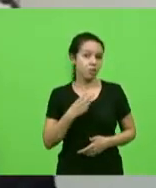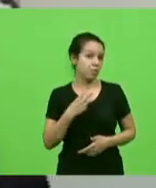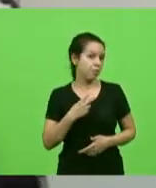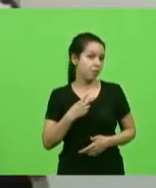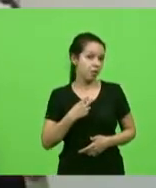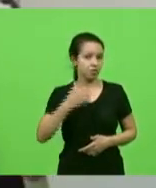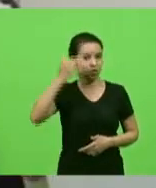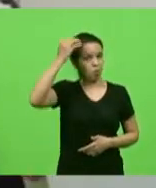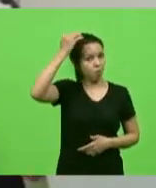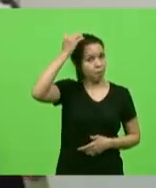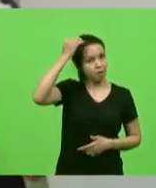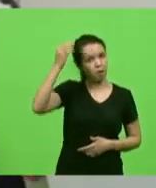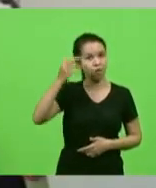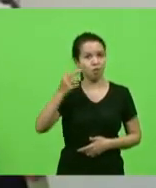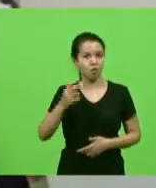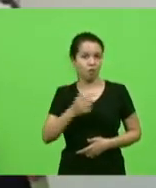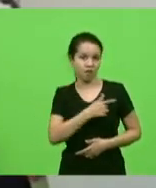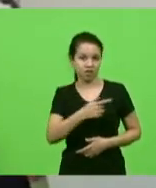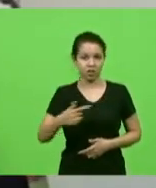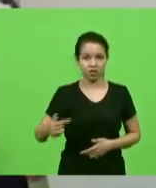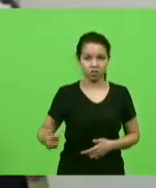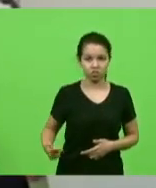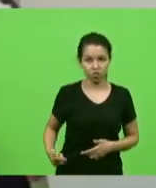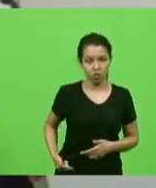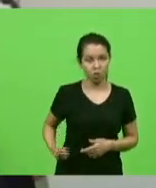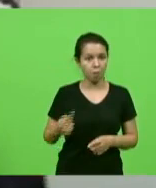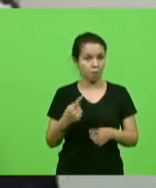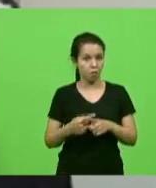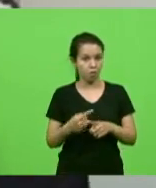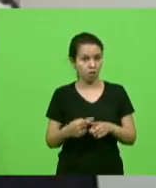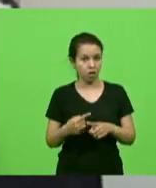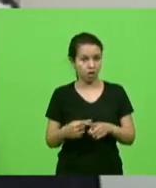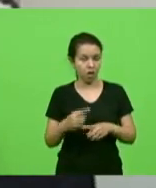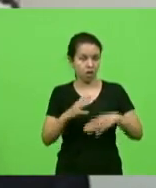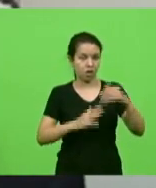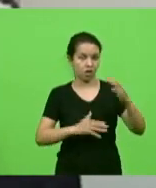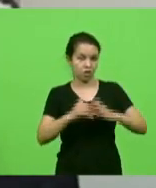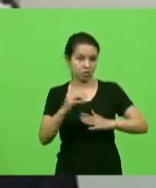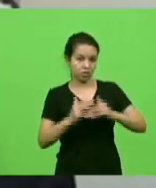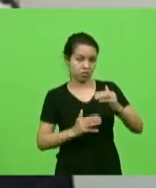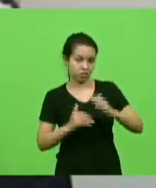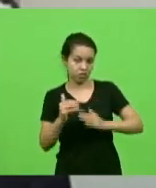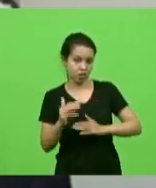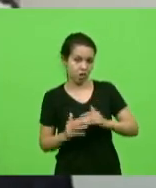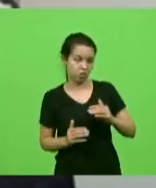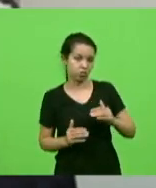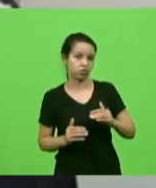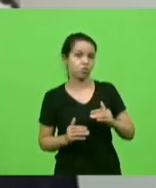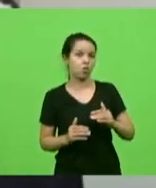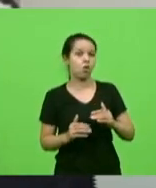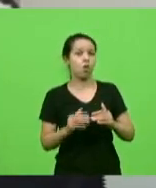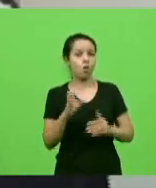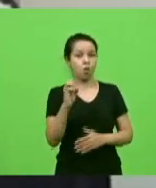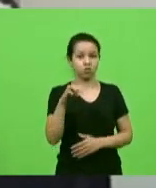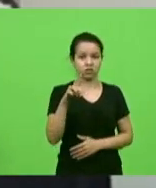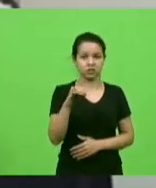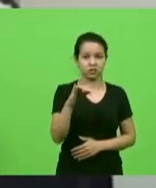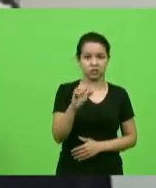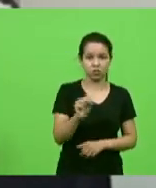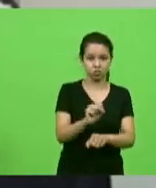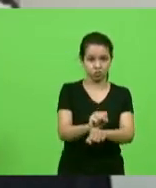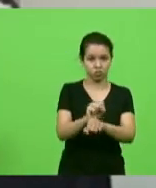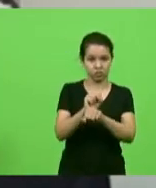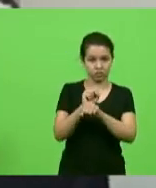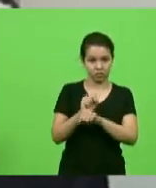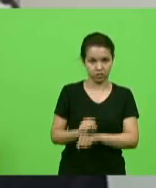responsabilizar o governador por um ato pendente de uma condição suspensiva a lei dispõe claramente